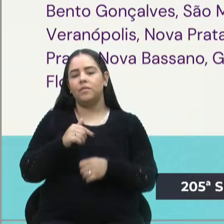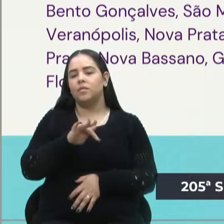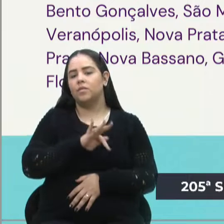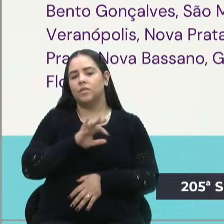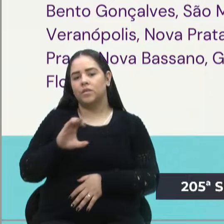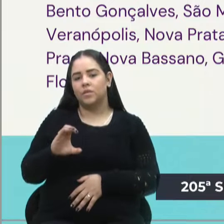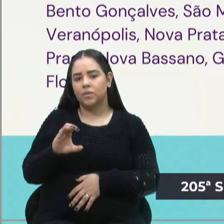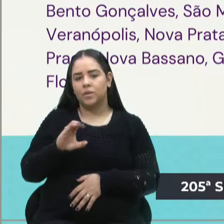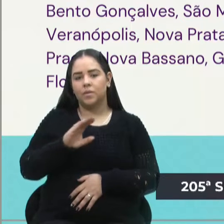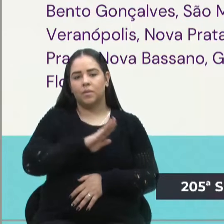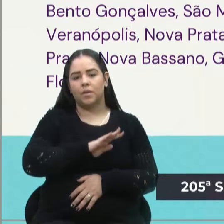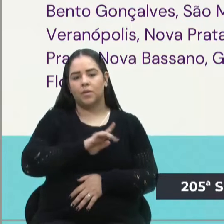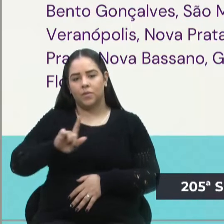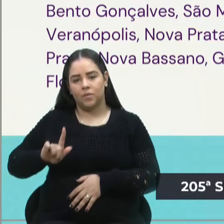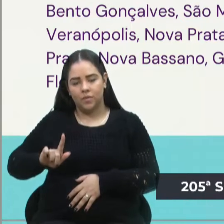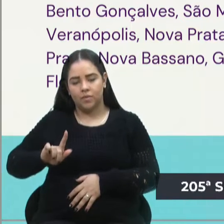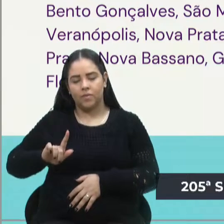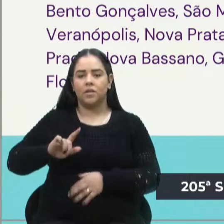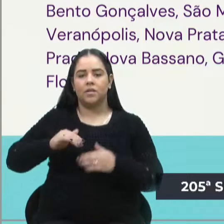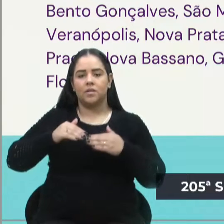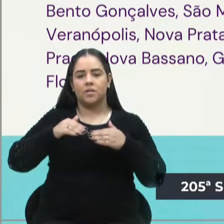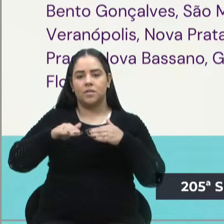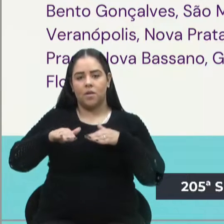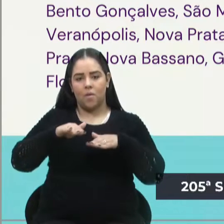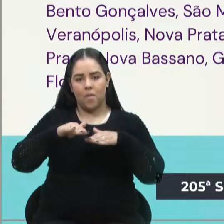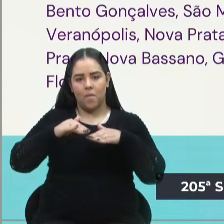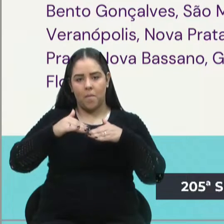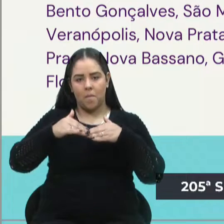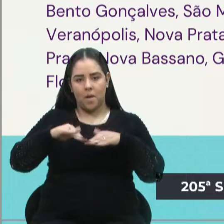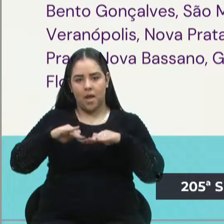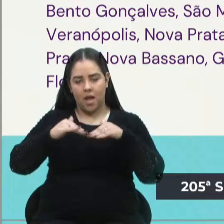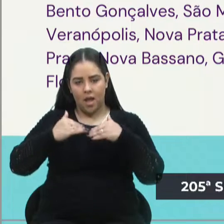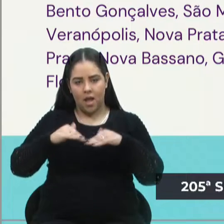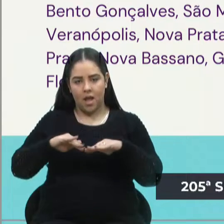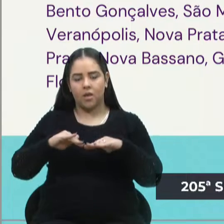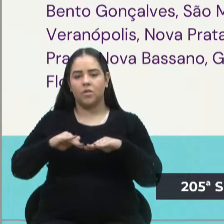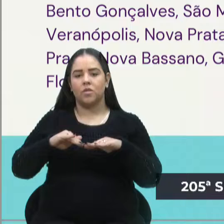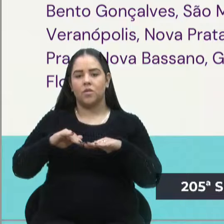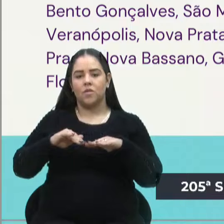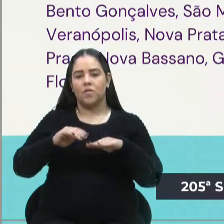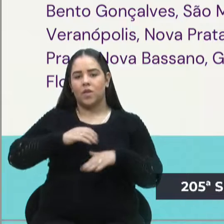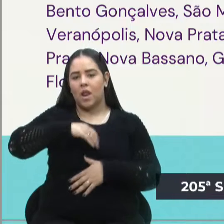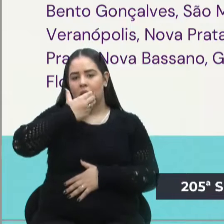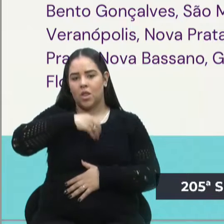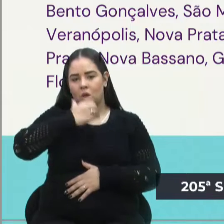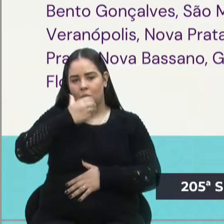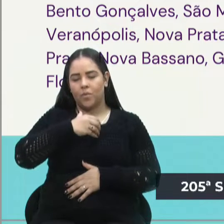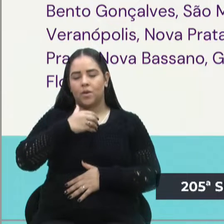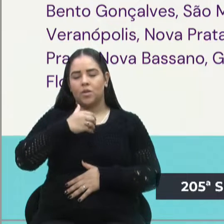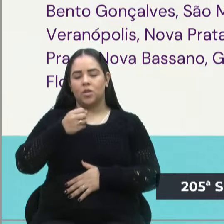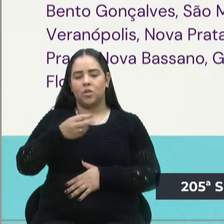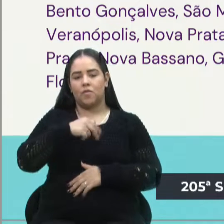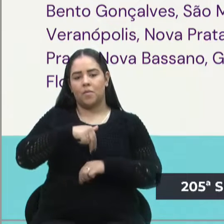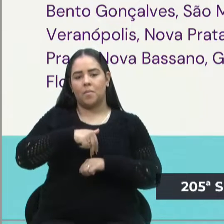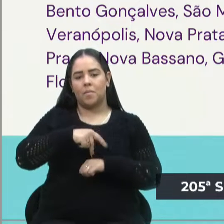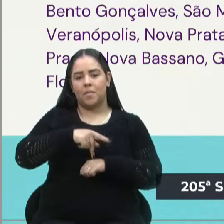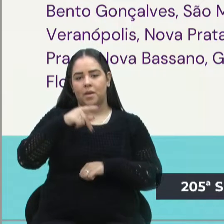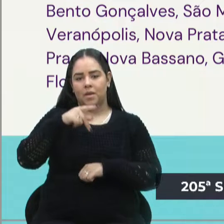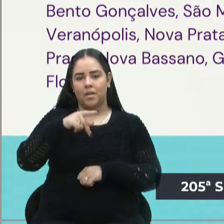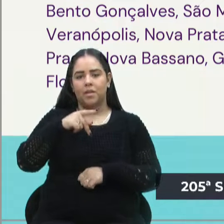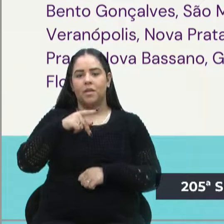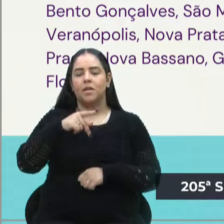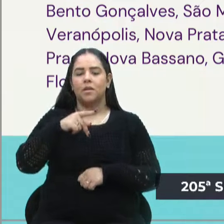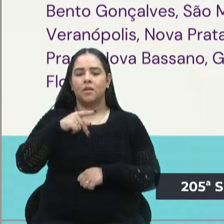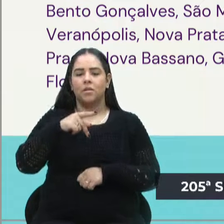Bento Gonçalves, São Marcos, Veranópolis, Nova Prata, que foi o local que nos acolheu, Antônio Prado, Nova